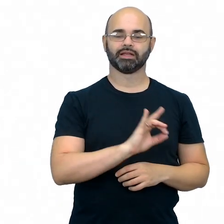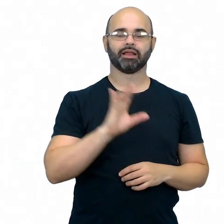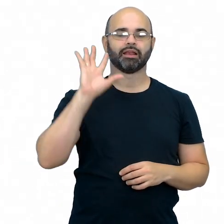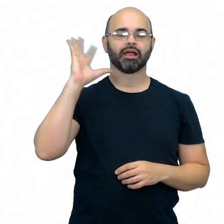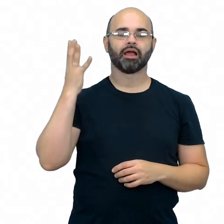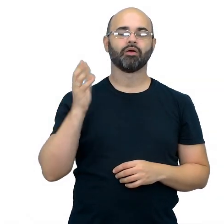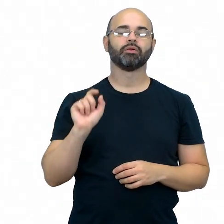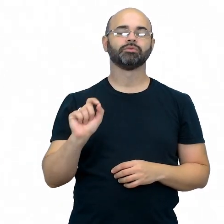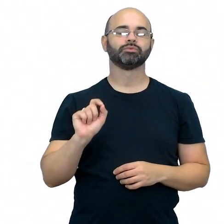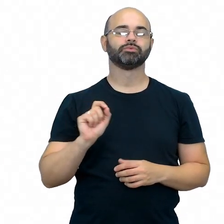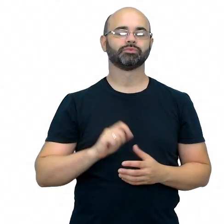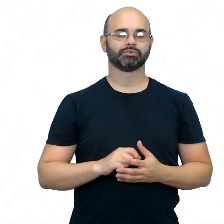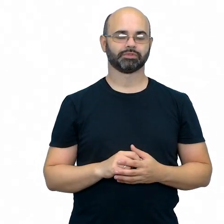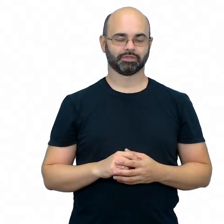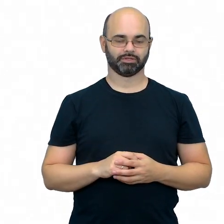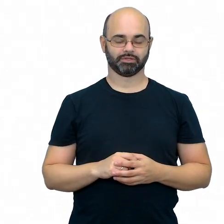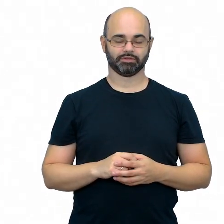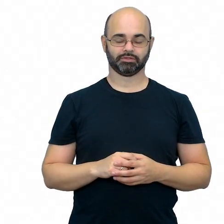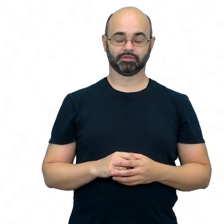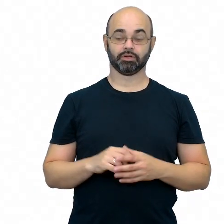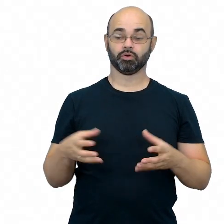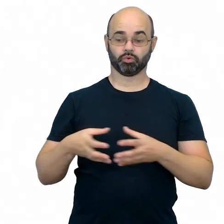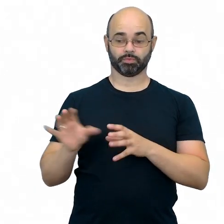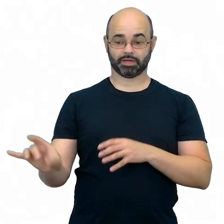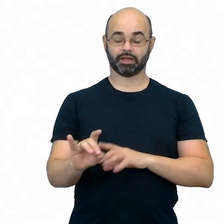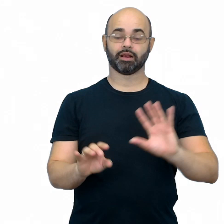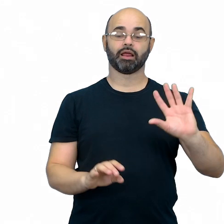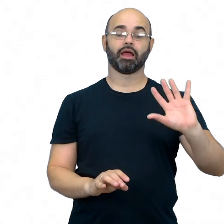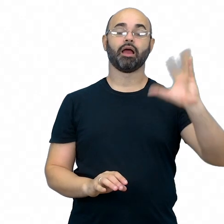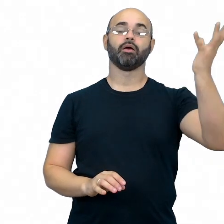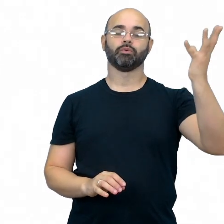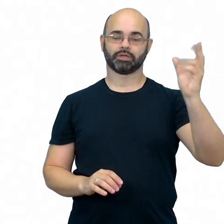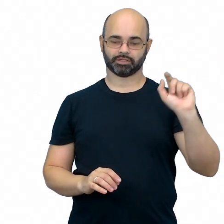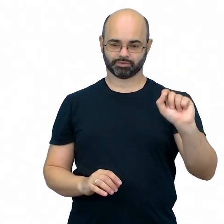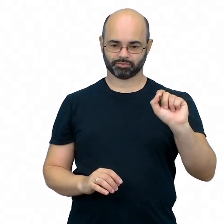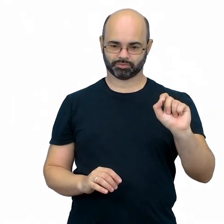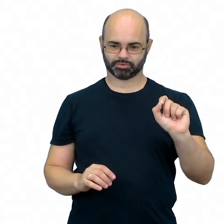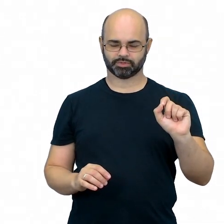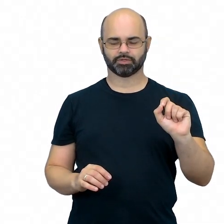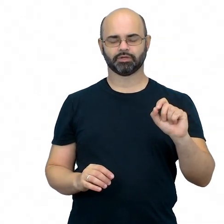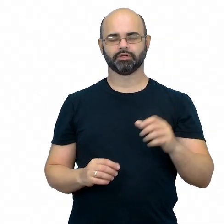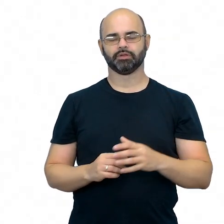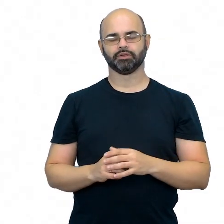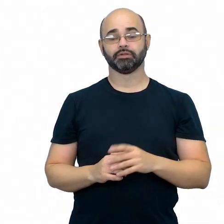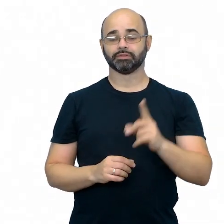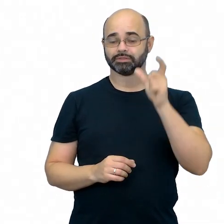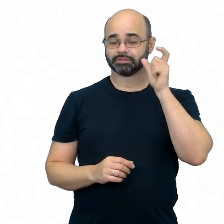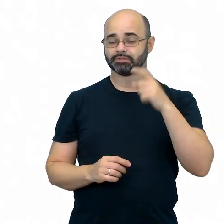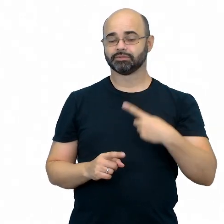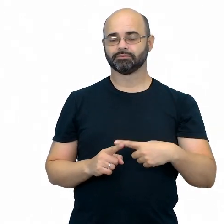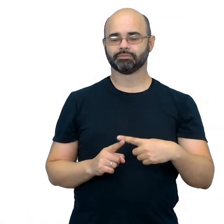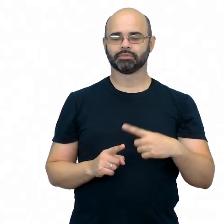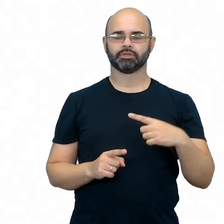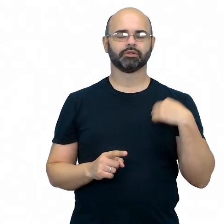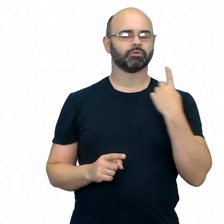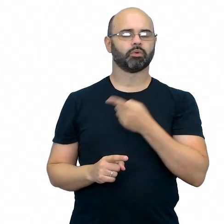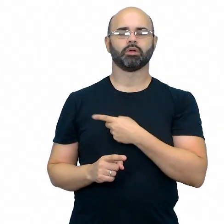valorizar o que está acontecendo dentro desses grupos. É muito interessante, porque nós podemos